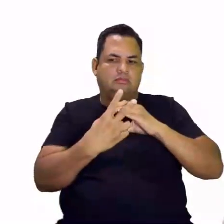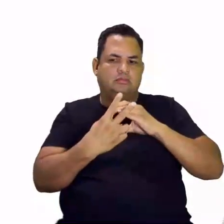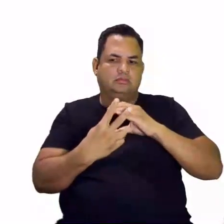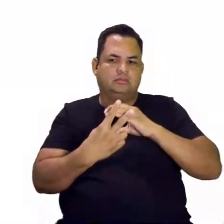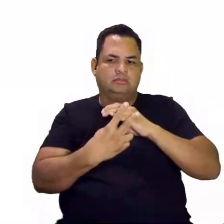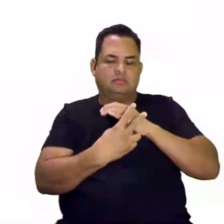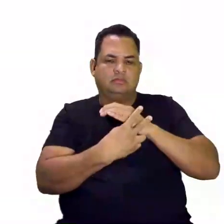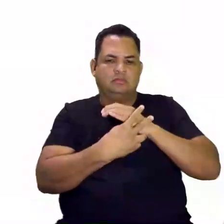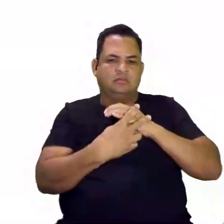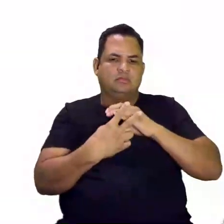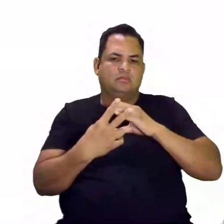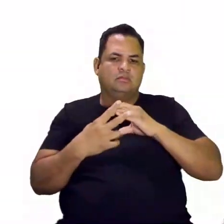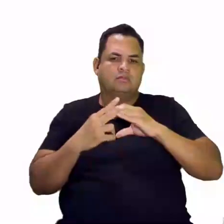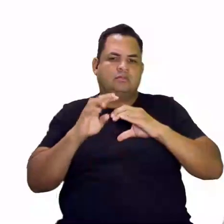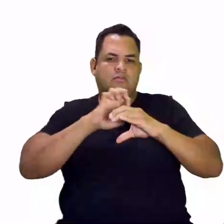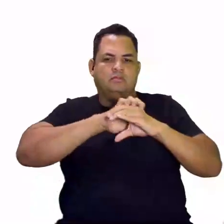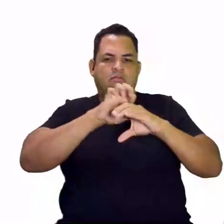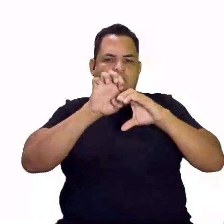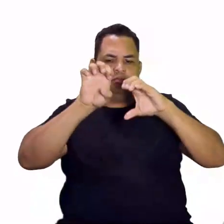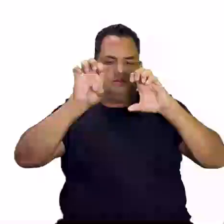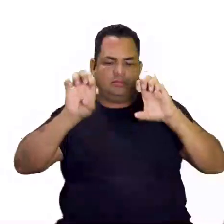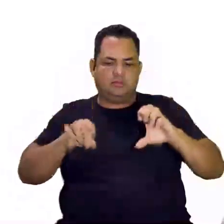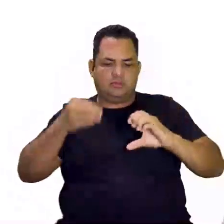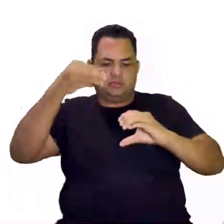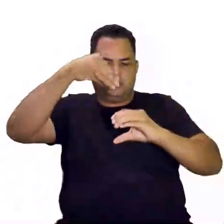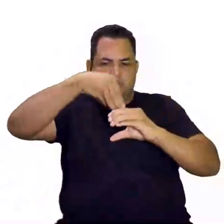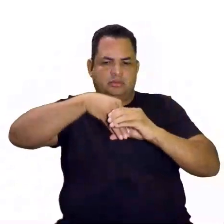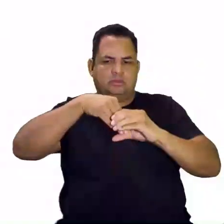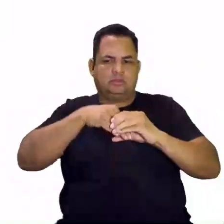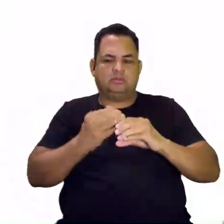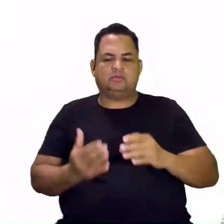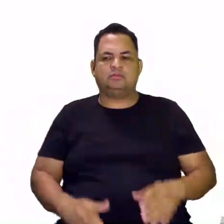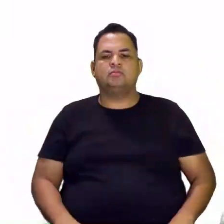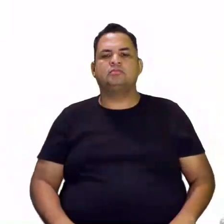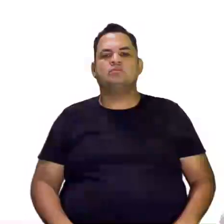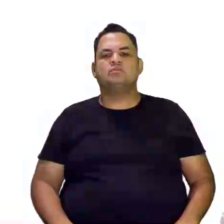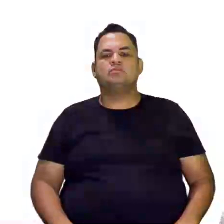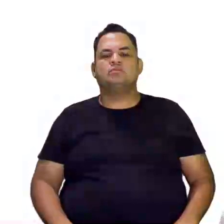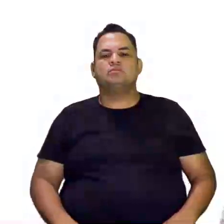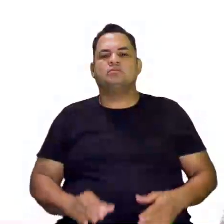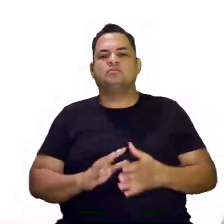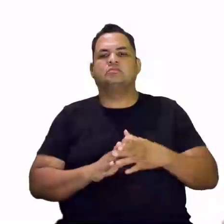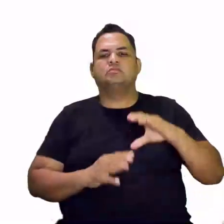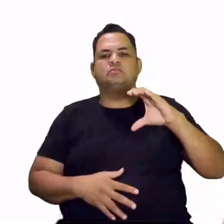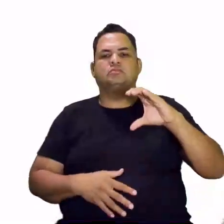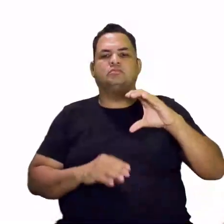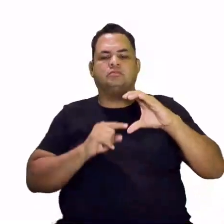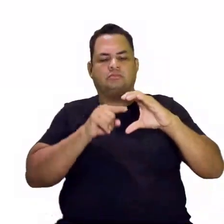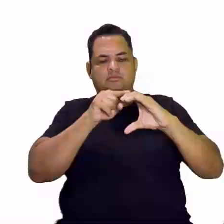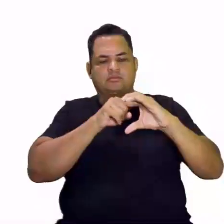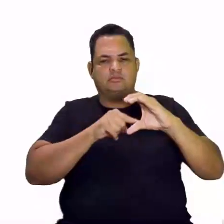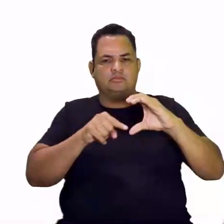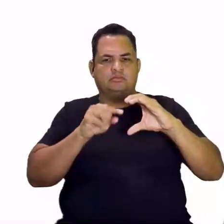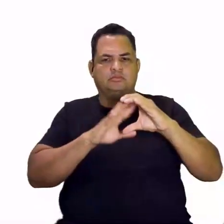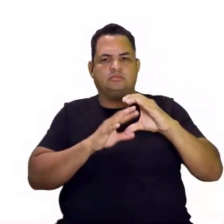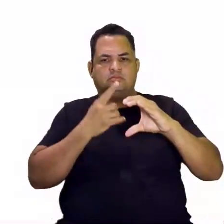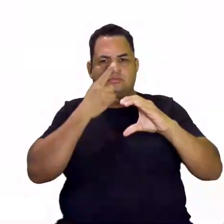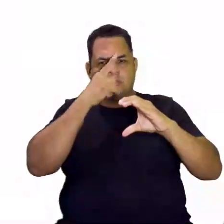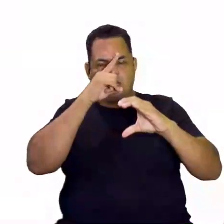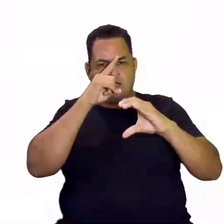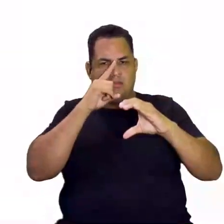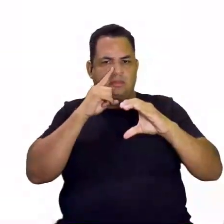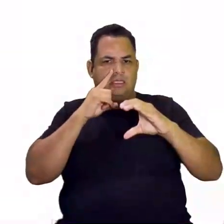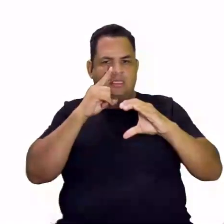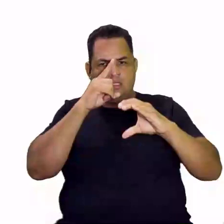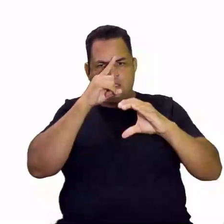Protegendo essa estrutura interna. Internamente, professor, o que nós vamos ter? Toda essa parte amarelinha, ela